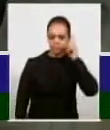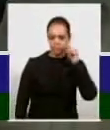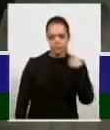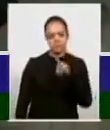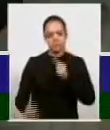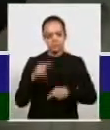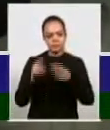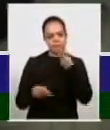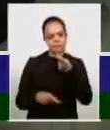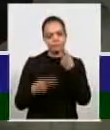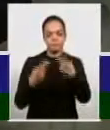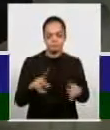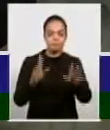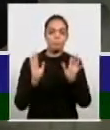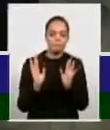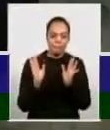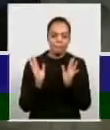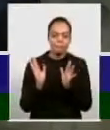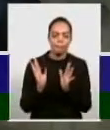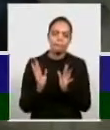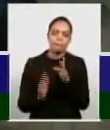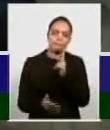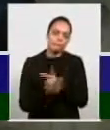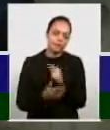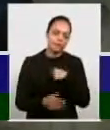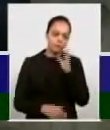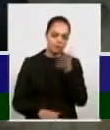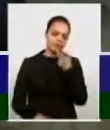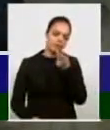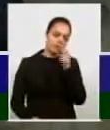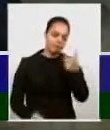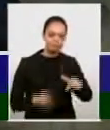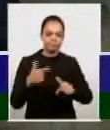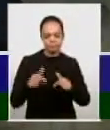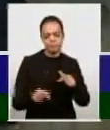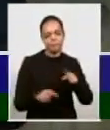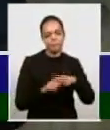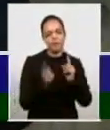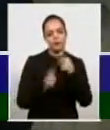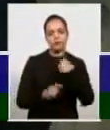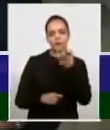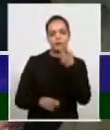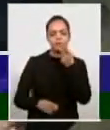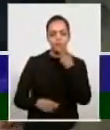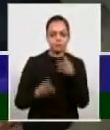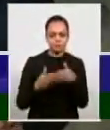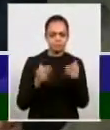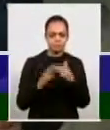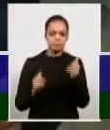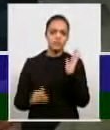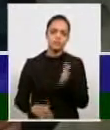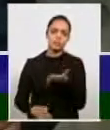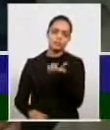pudemos falar sobre ele, apesar de eu já ter falado outras vezes, é sobre um requerimento que